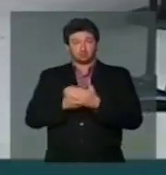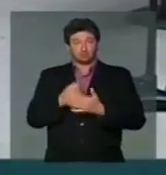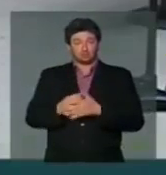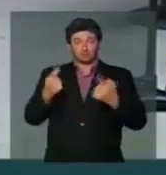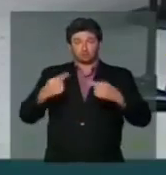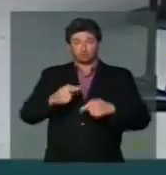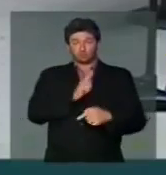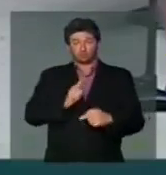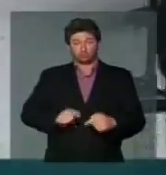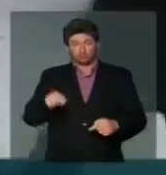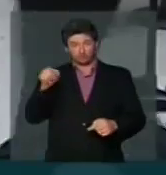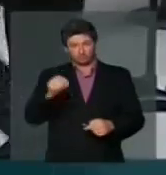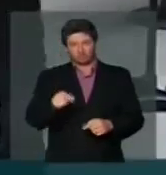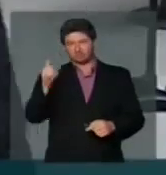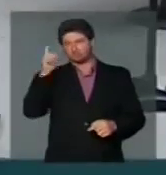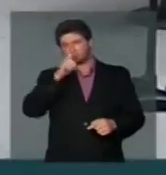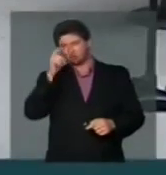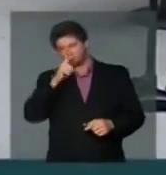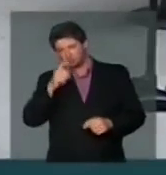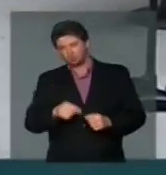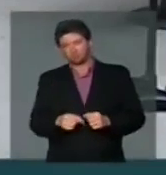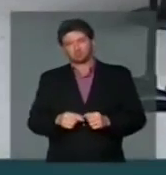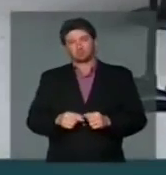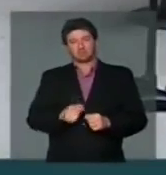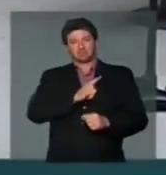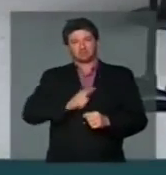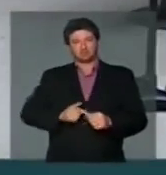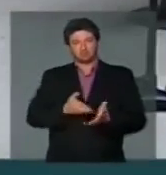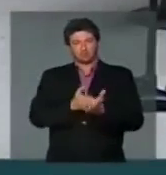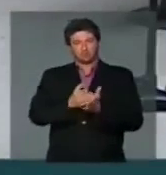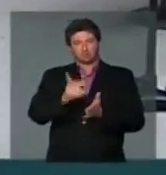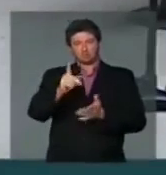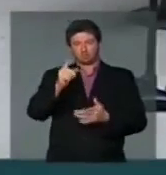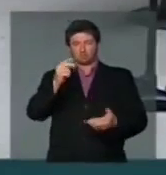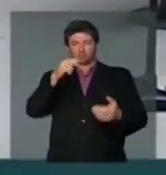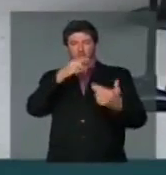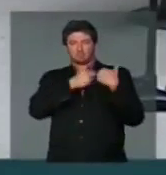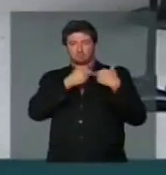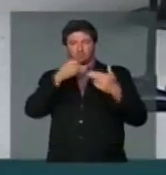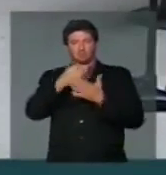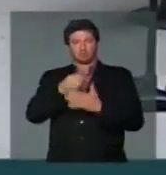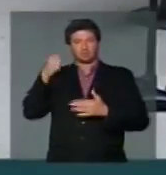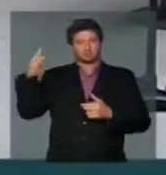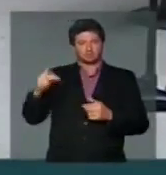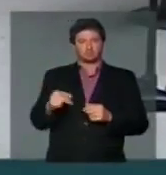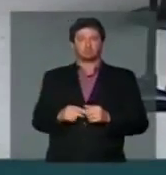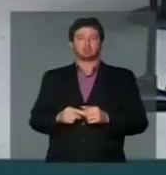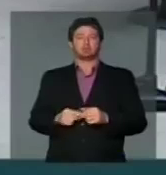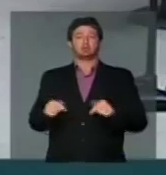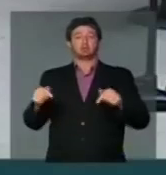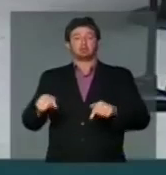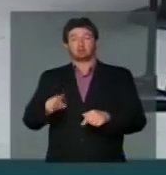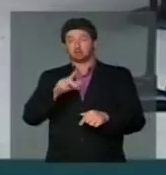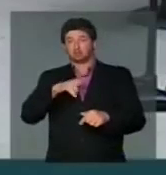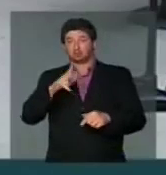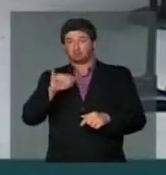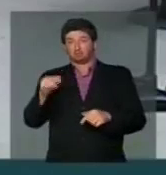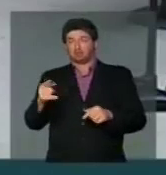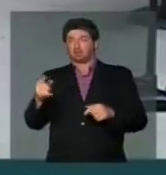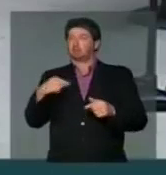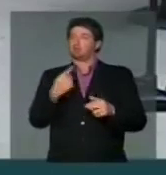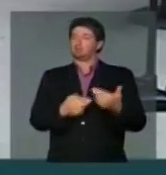esse governo que mente, esse governo que não cumpre com as suas obrigações e que vai ter aqui da nossa